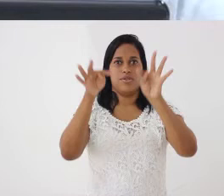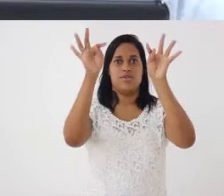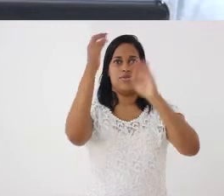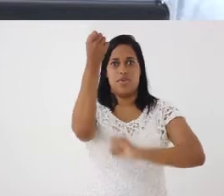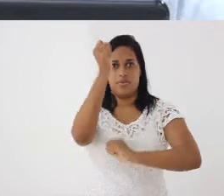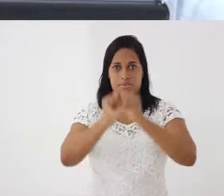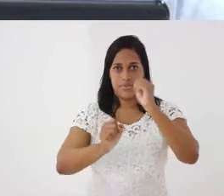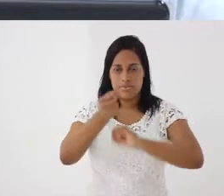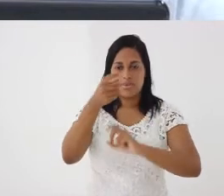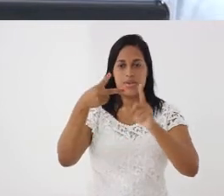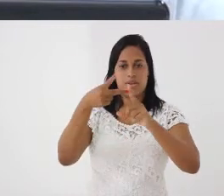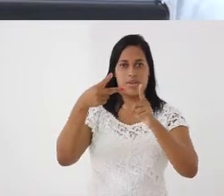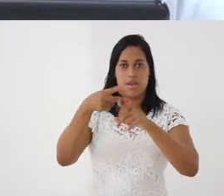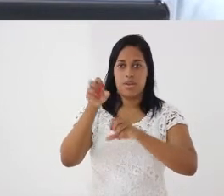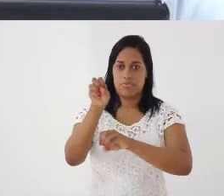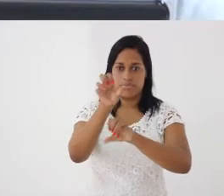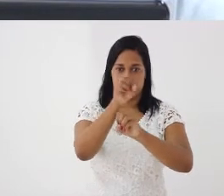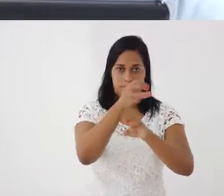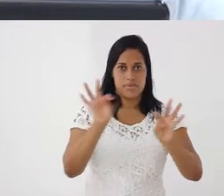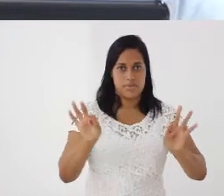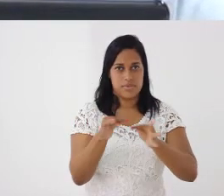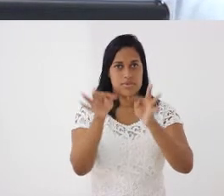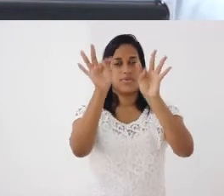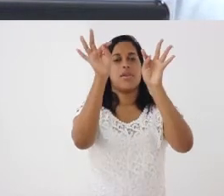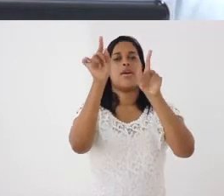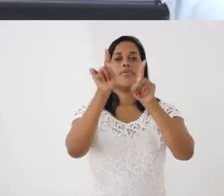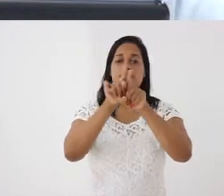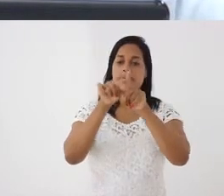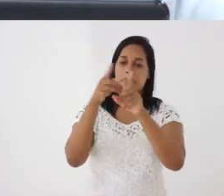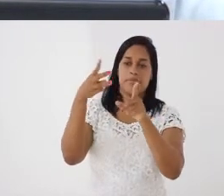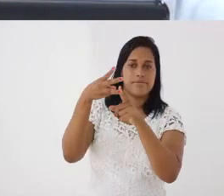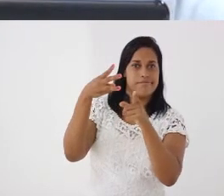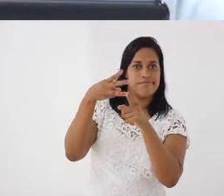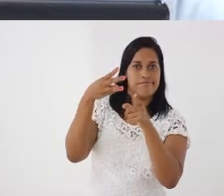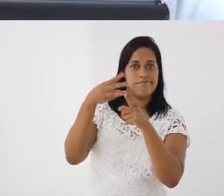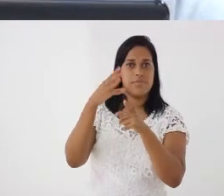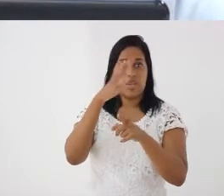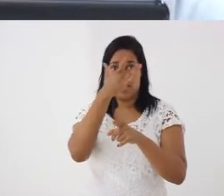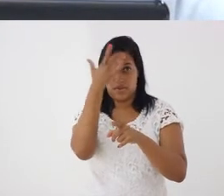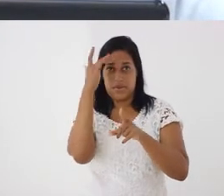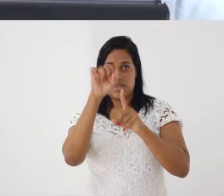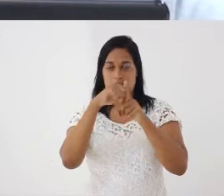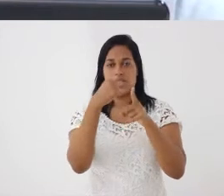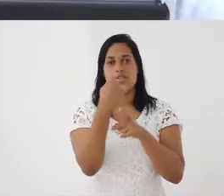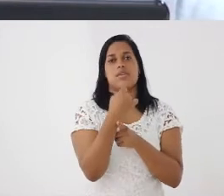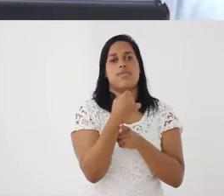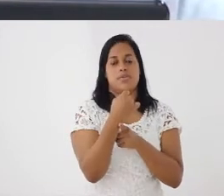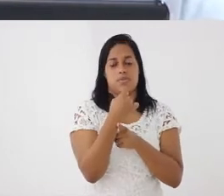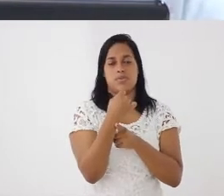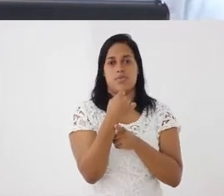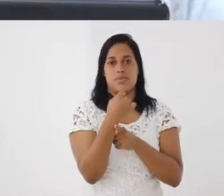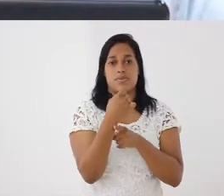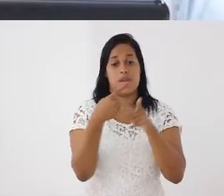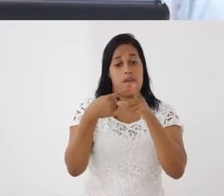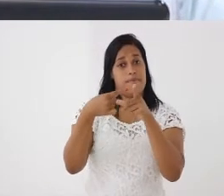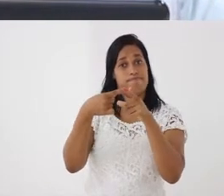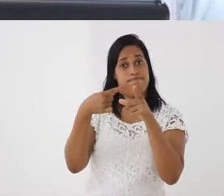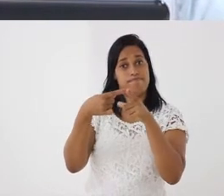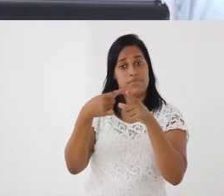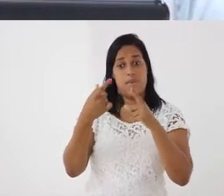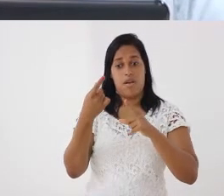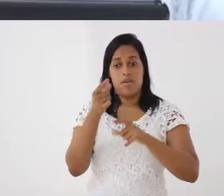tecnológica, a revolução educacional e a revolução cívica. Vamos entender cada um deles. A